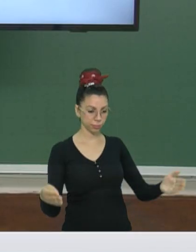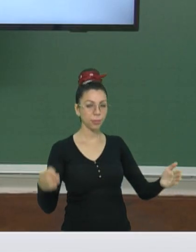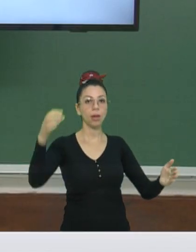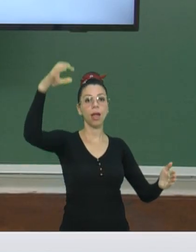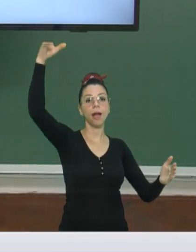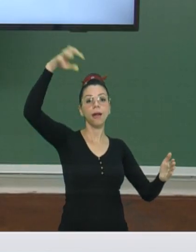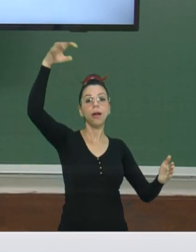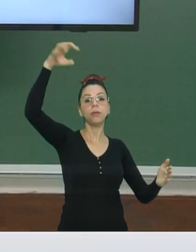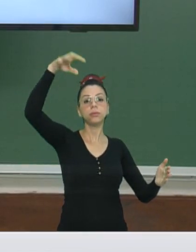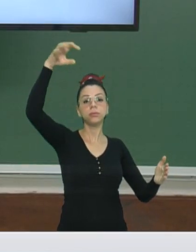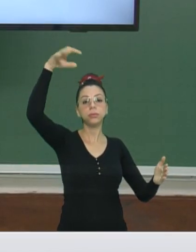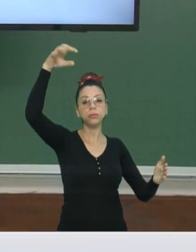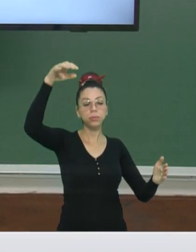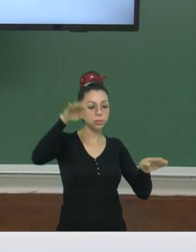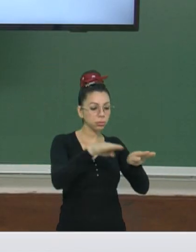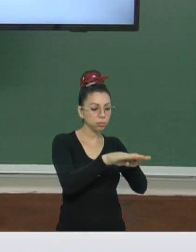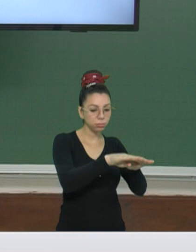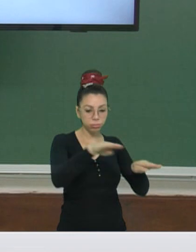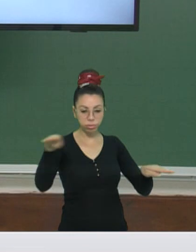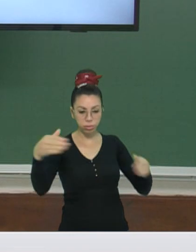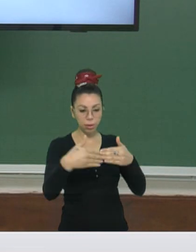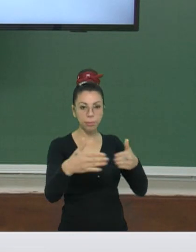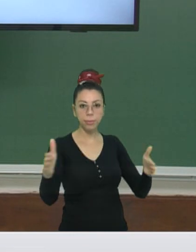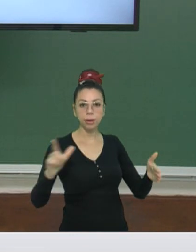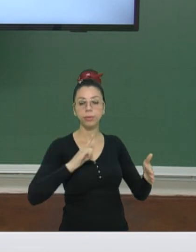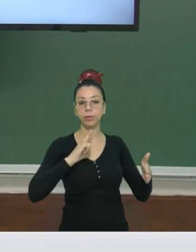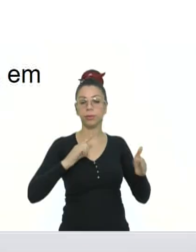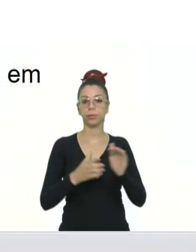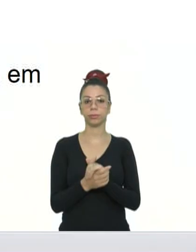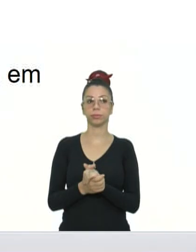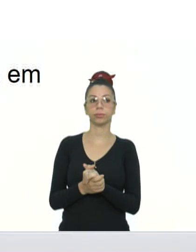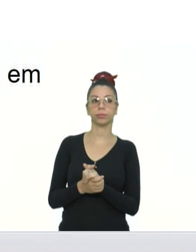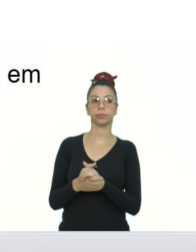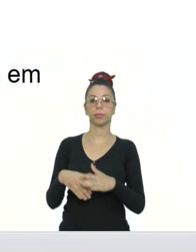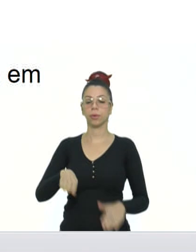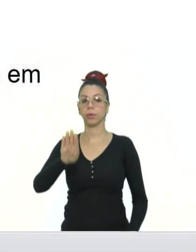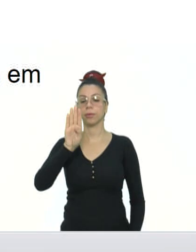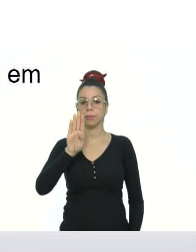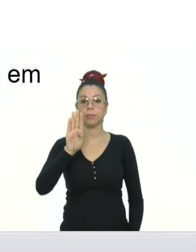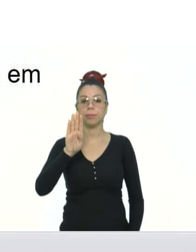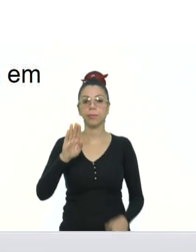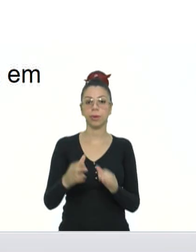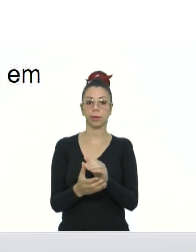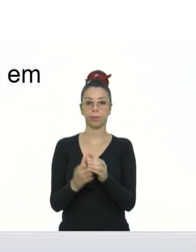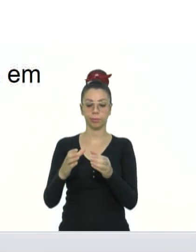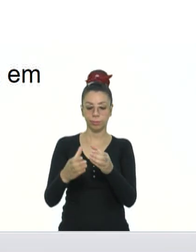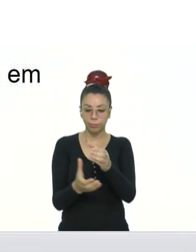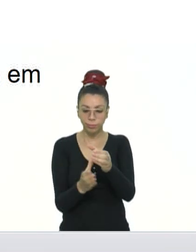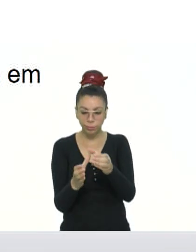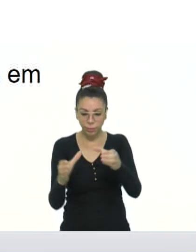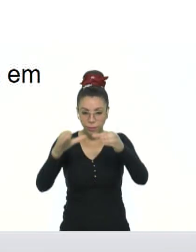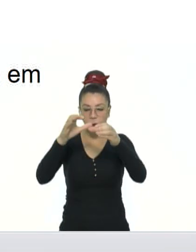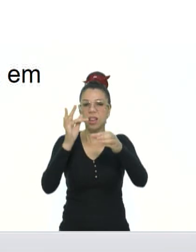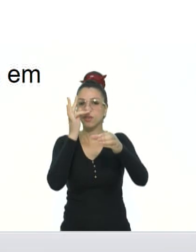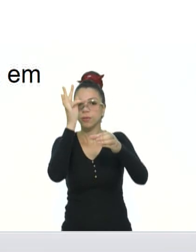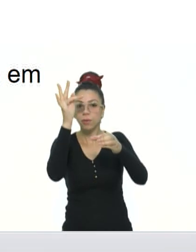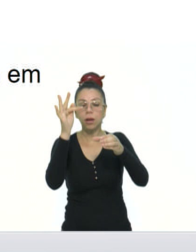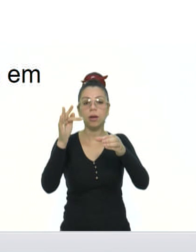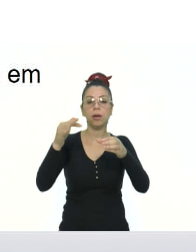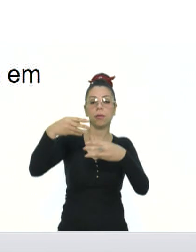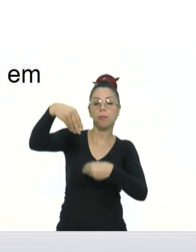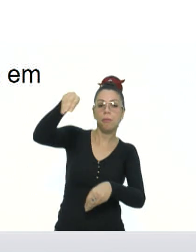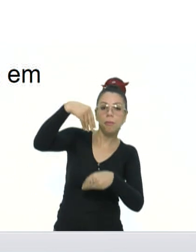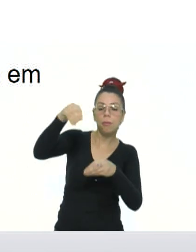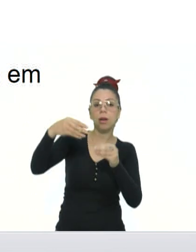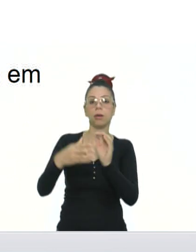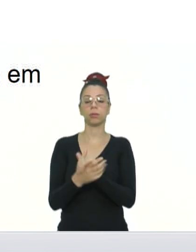chuva e deixou destampado. Em B, vasos, frascos, materiais em geral. Letra C,